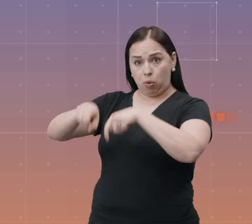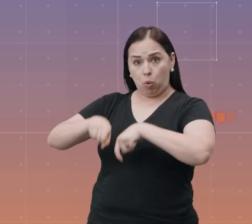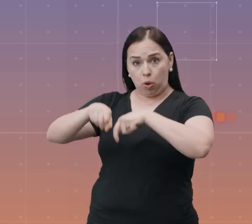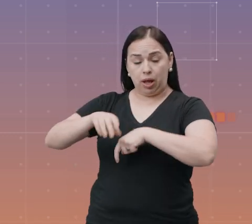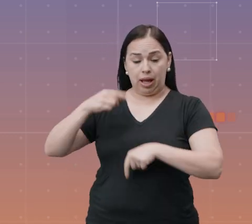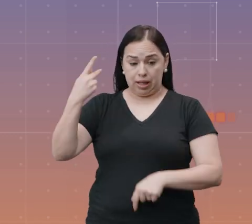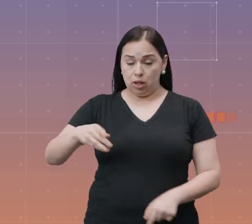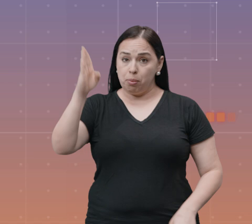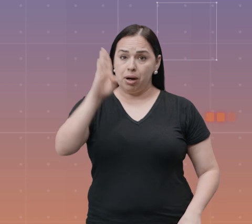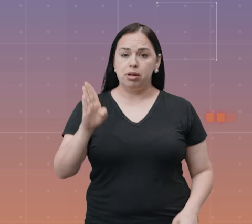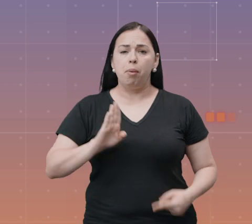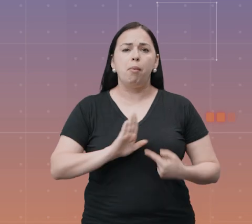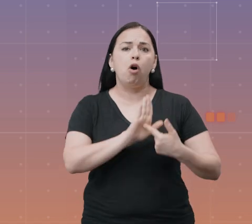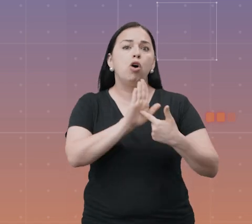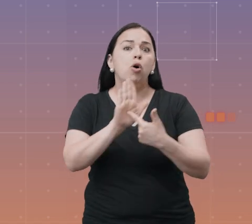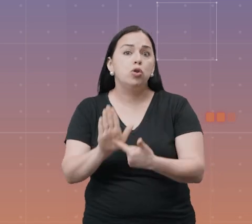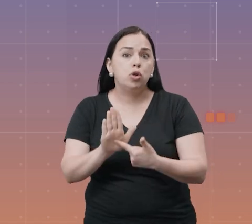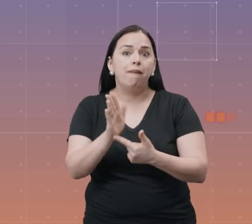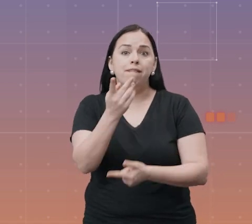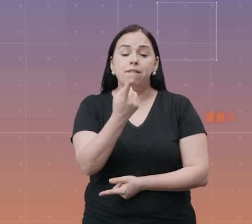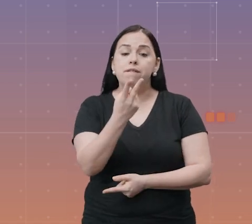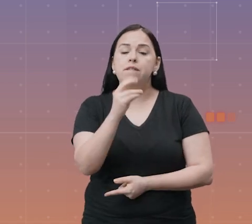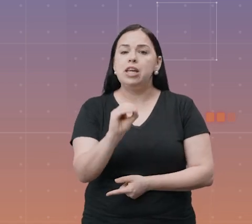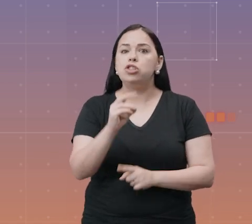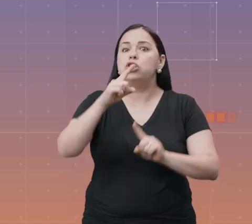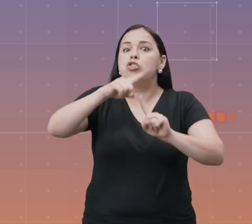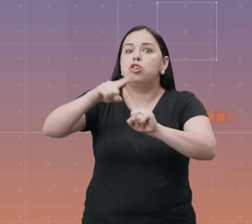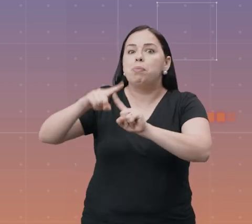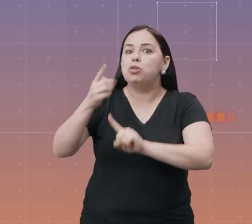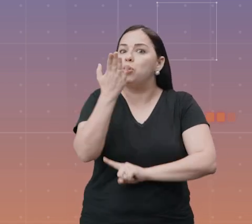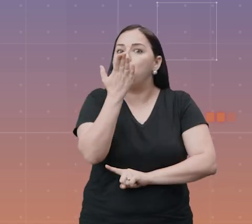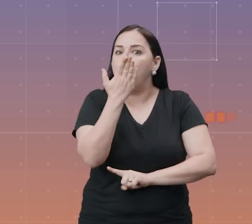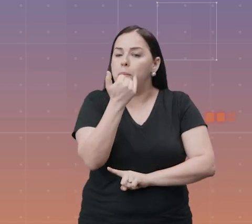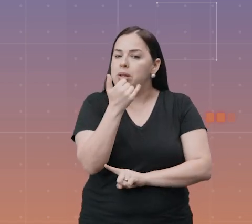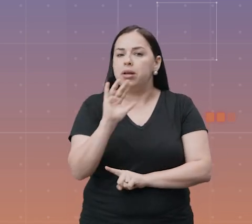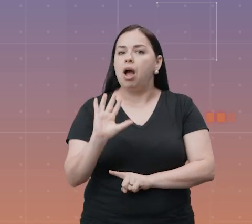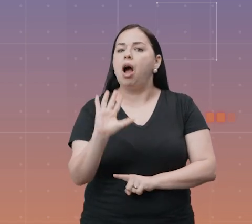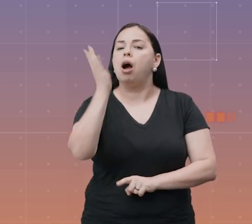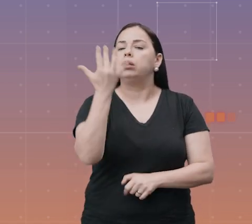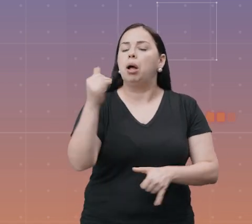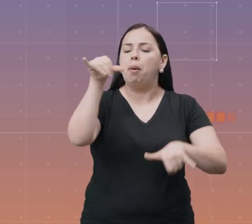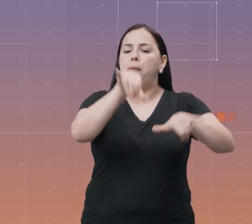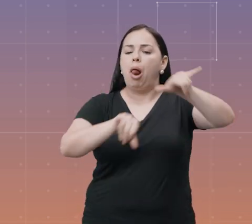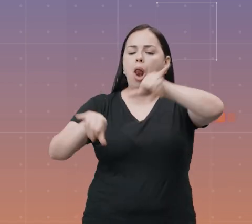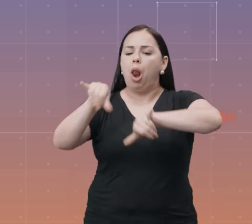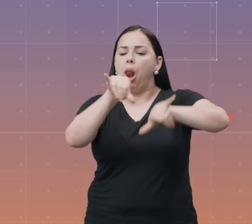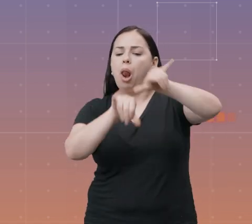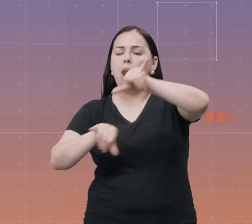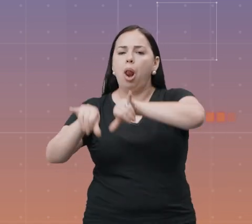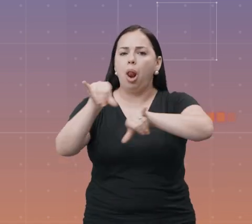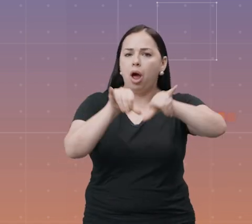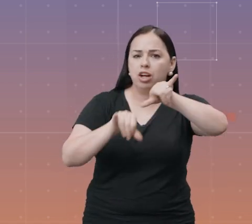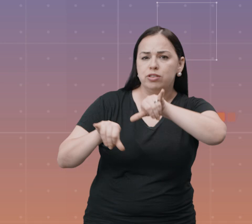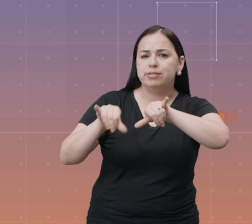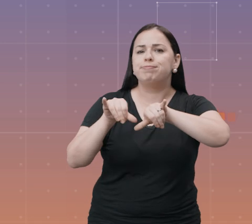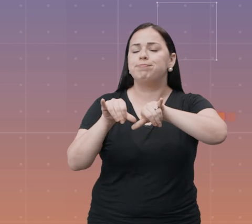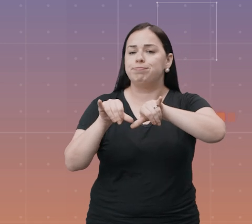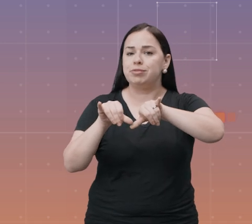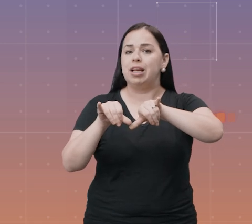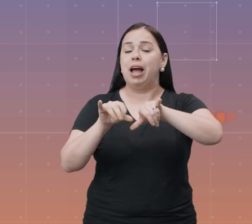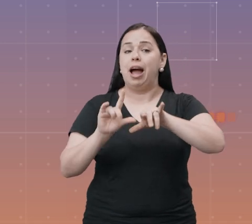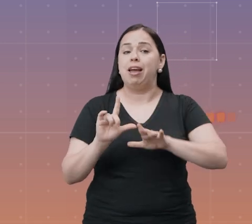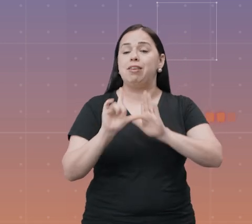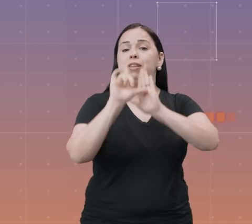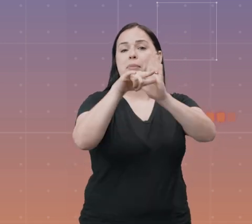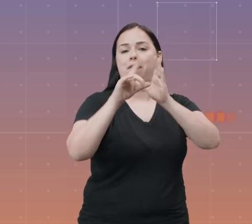Brasil, apontou os 20 alimentos mais fraudados no mundo. Pois é, são adulterações ou acréscimos de